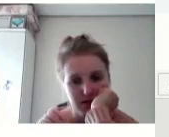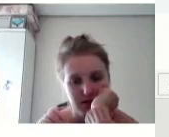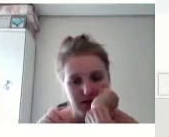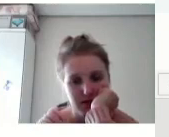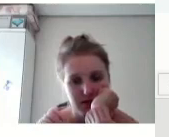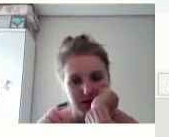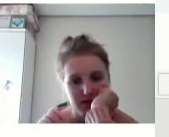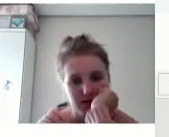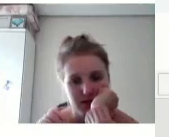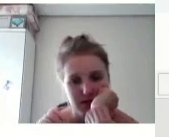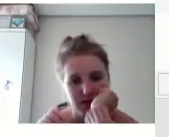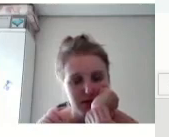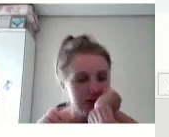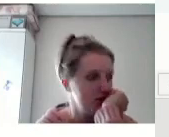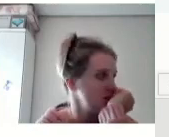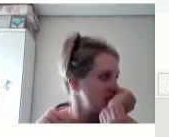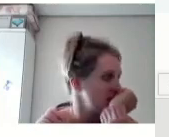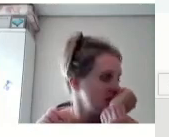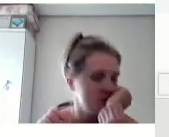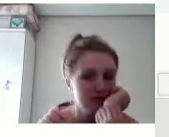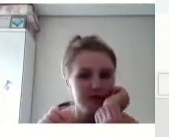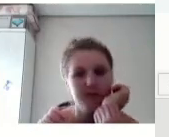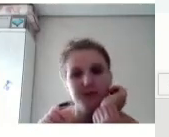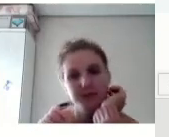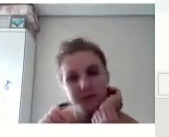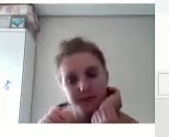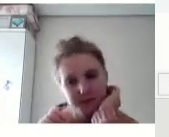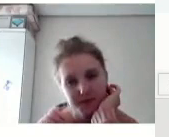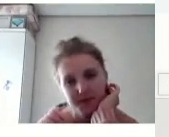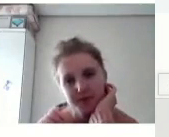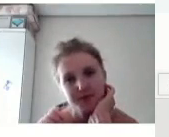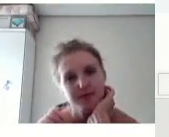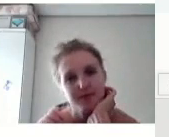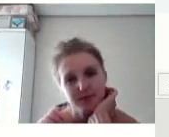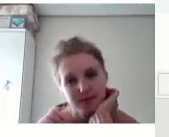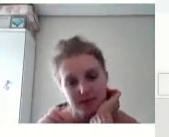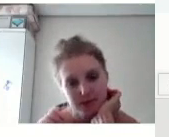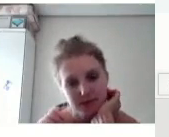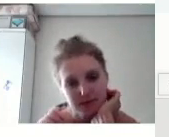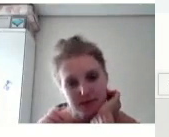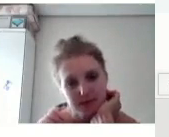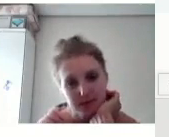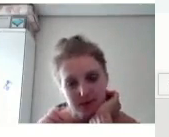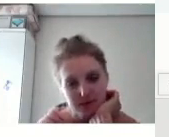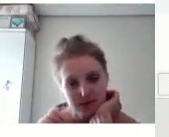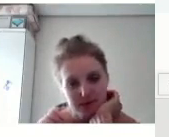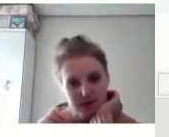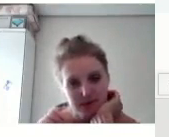aqui, os dois primeiros termos são proporcionais à variação do campo φ. E aí eu